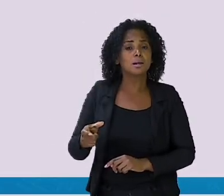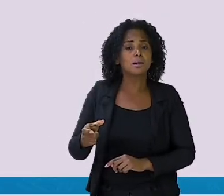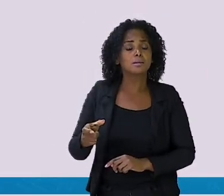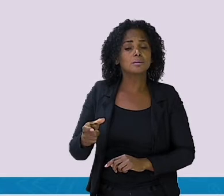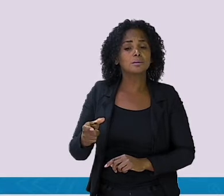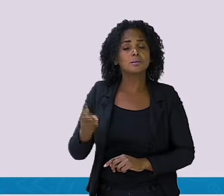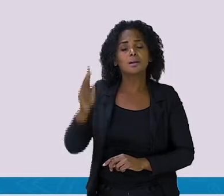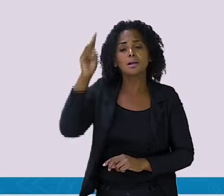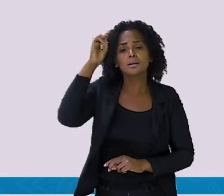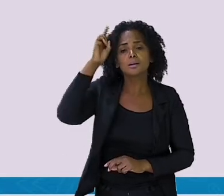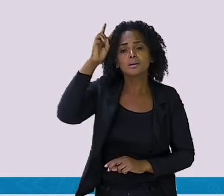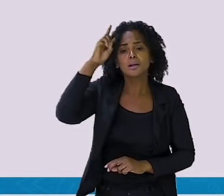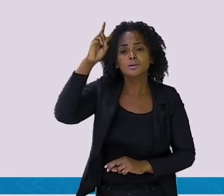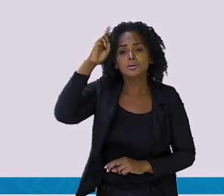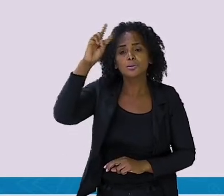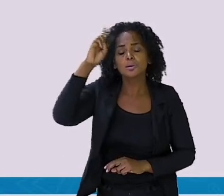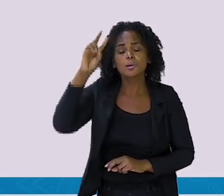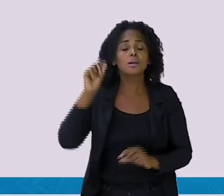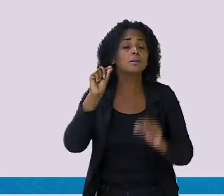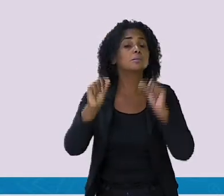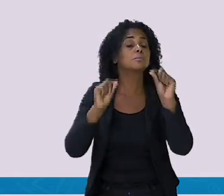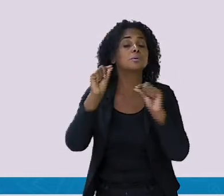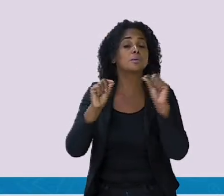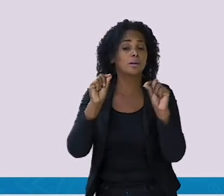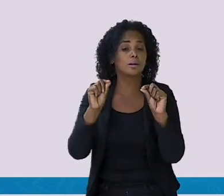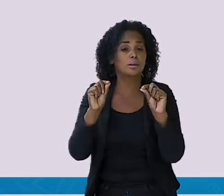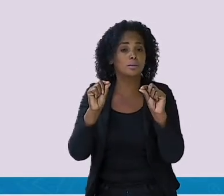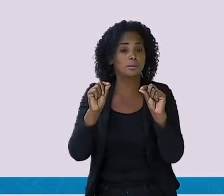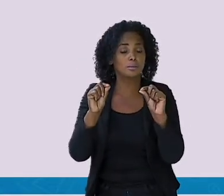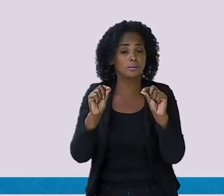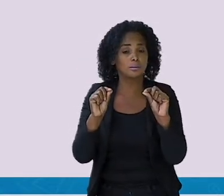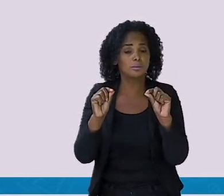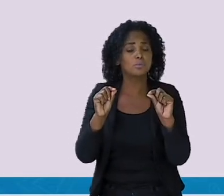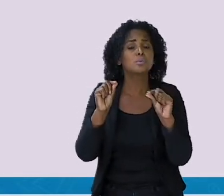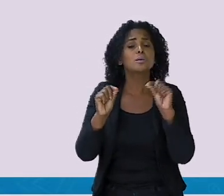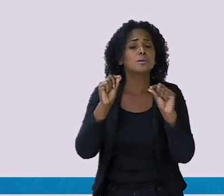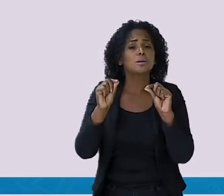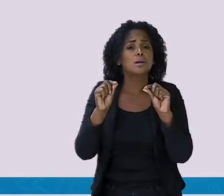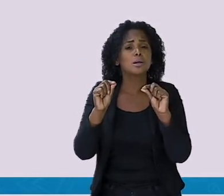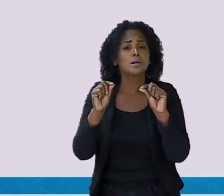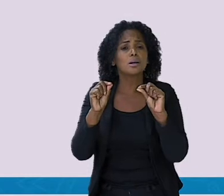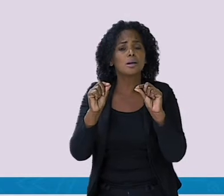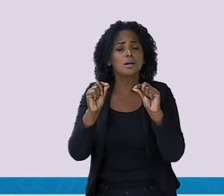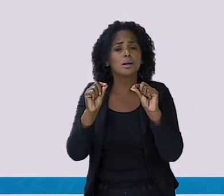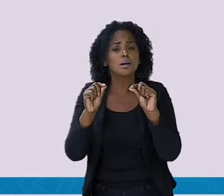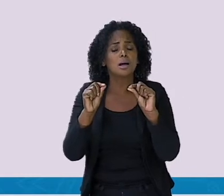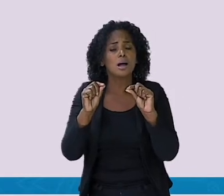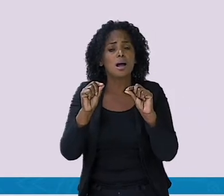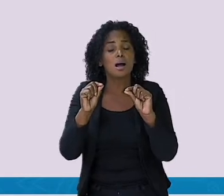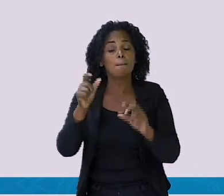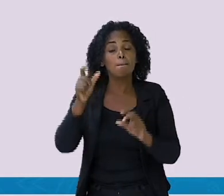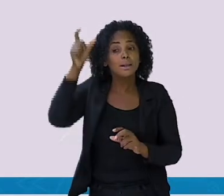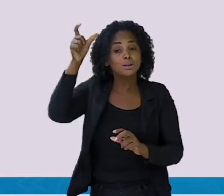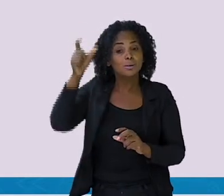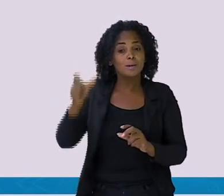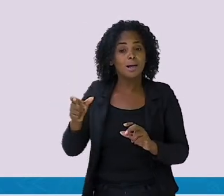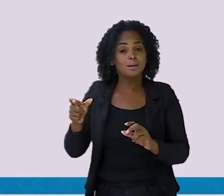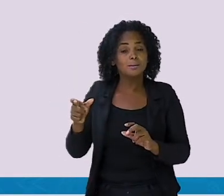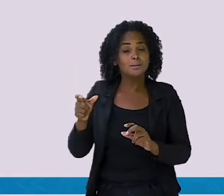que são coerentes com o que nós acabamos de ler. 1. Quem é